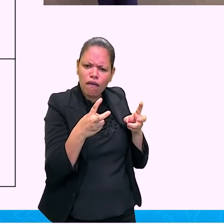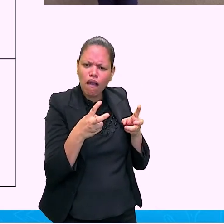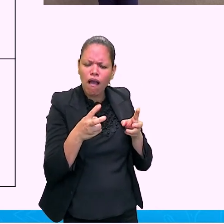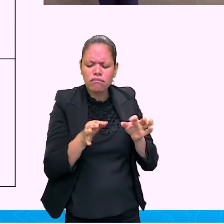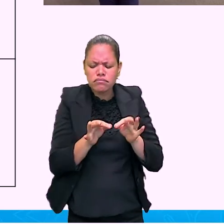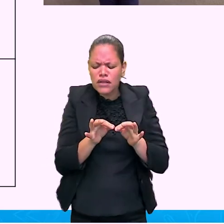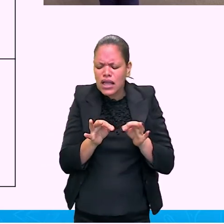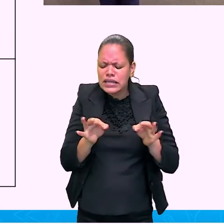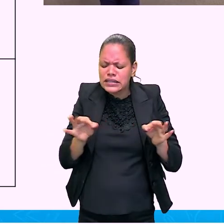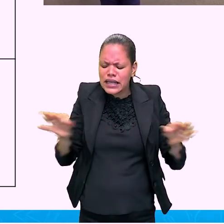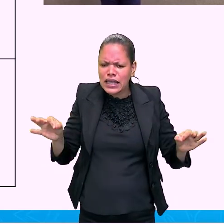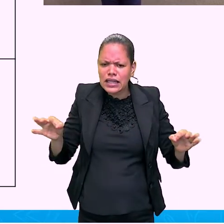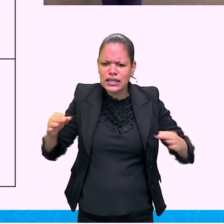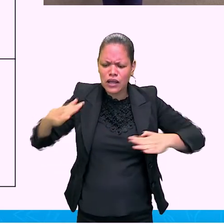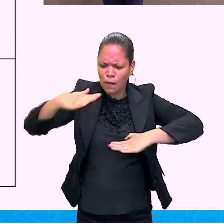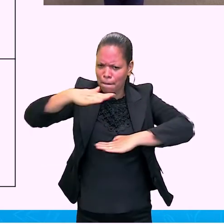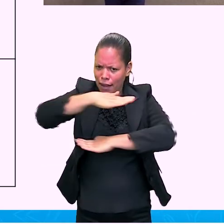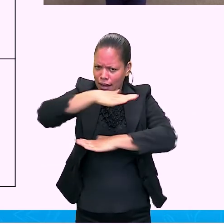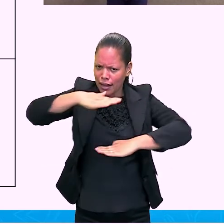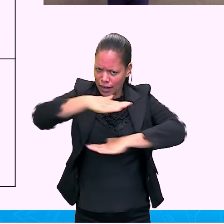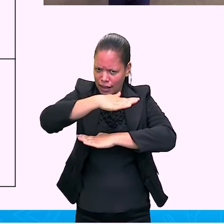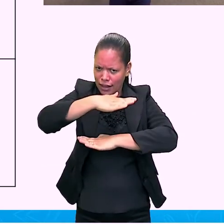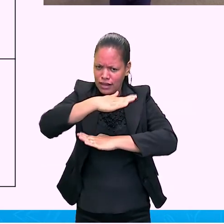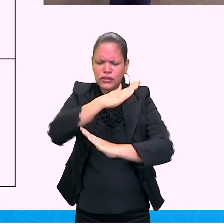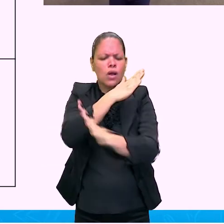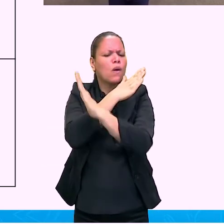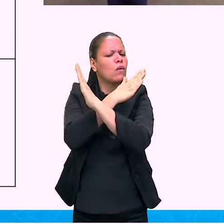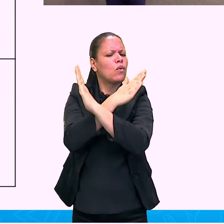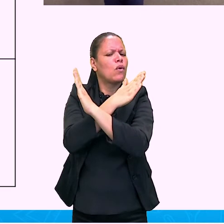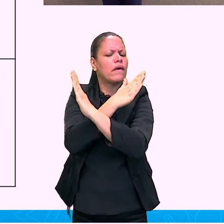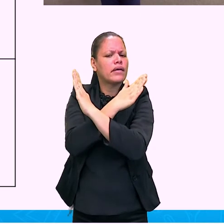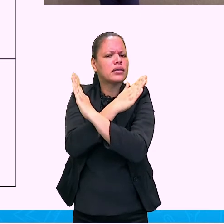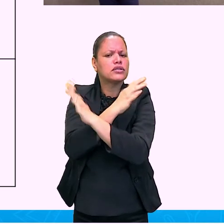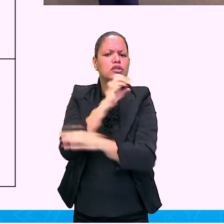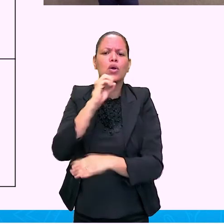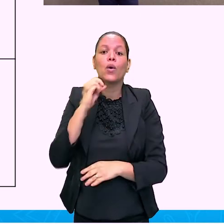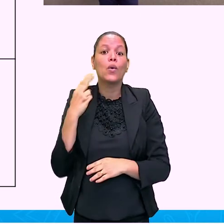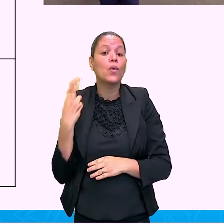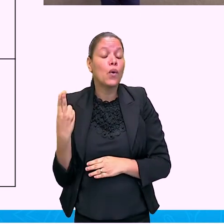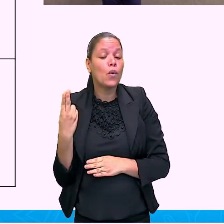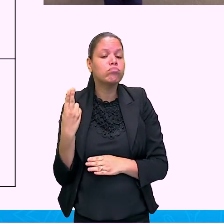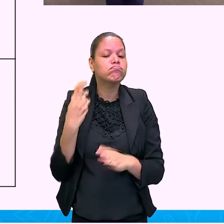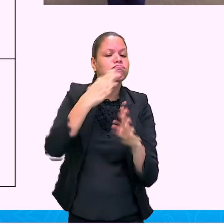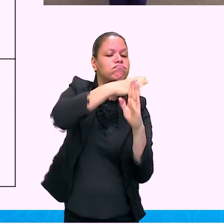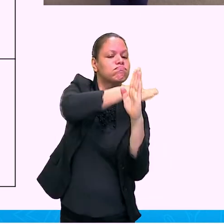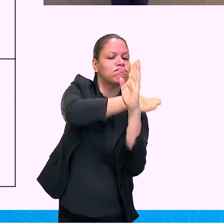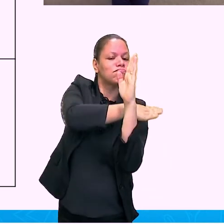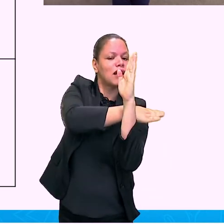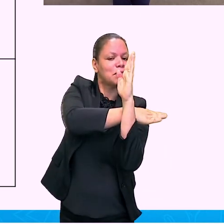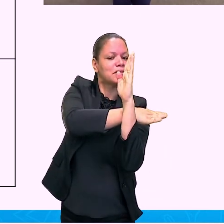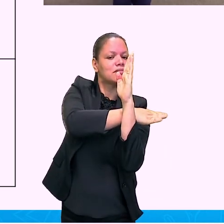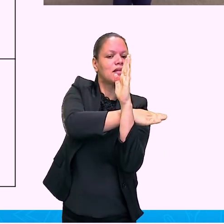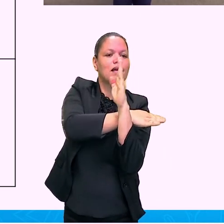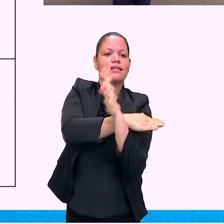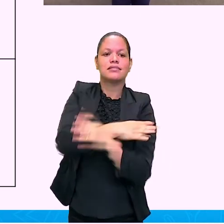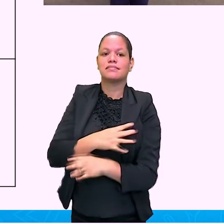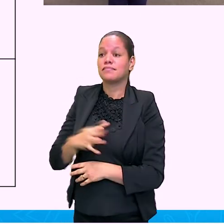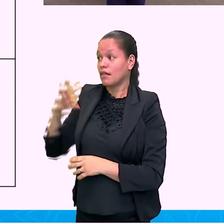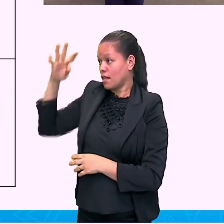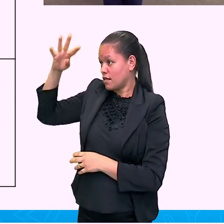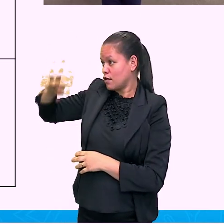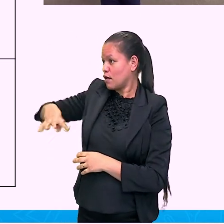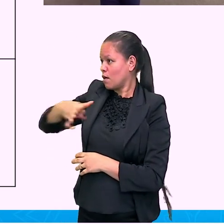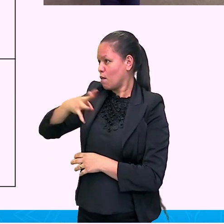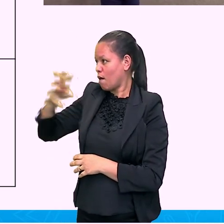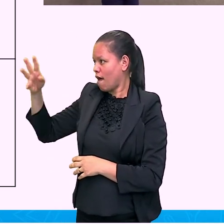retas são paralelas, concorrentes ou perpendiculares. Então, dentro deste quadro aí, nós